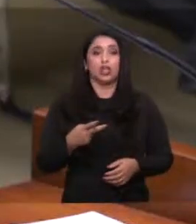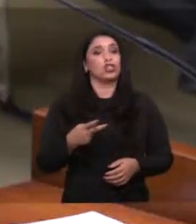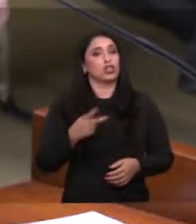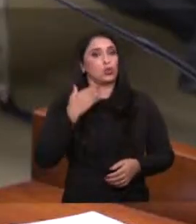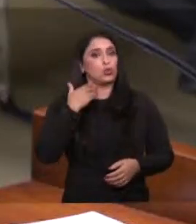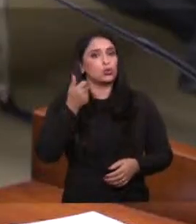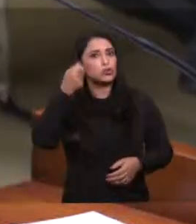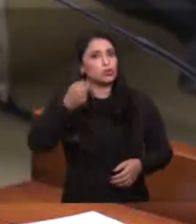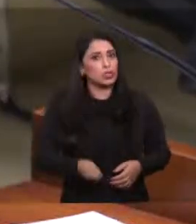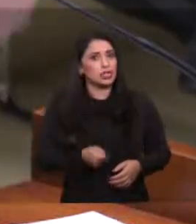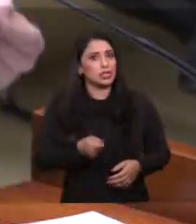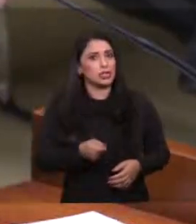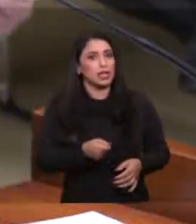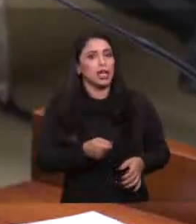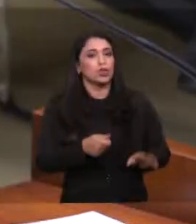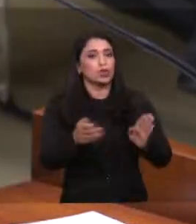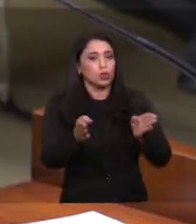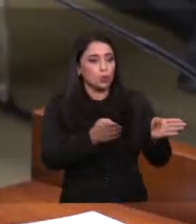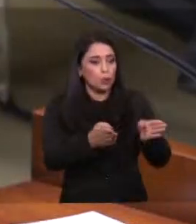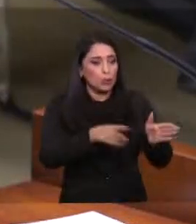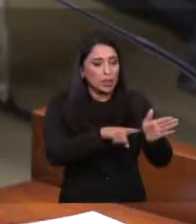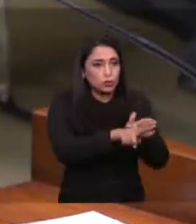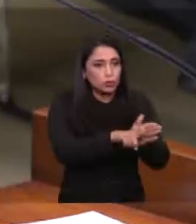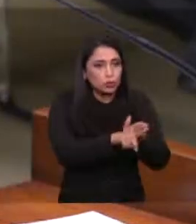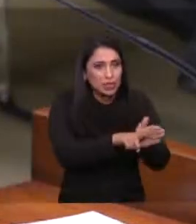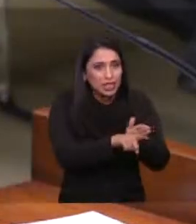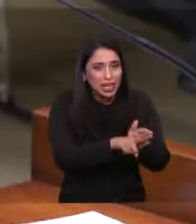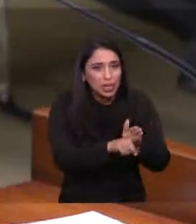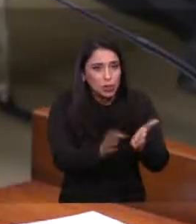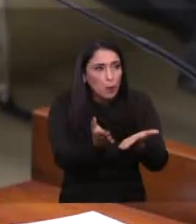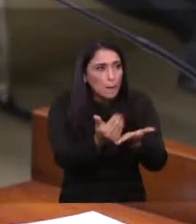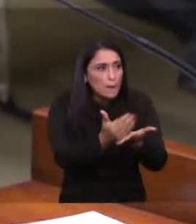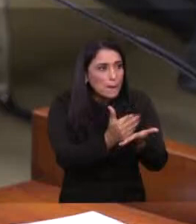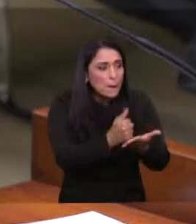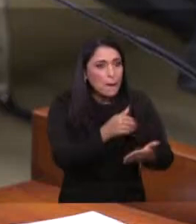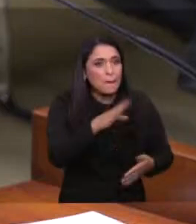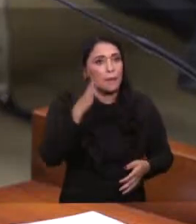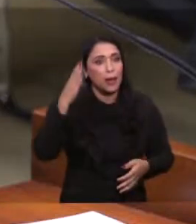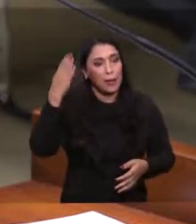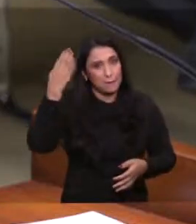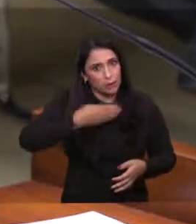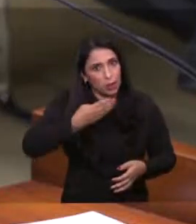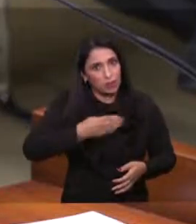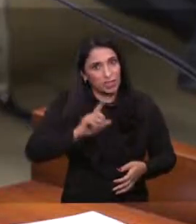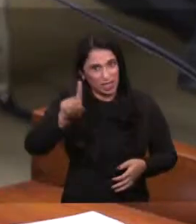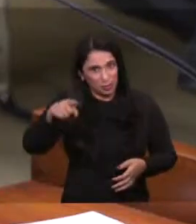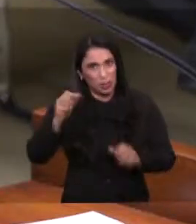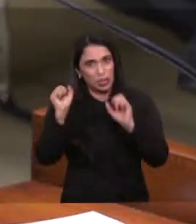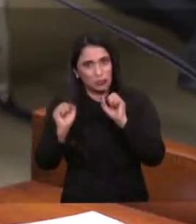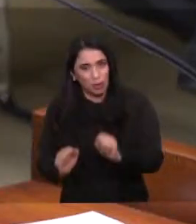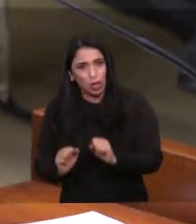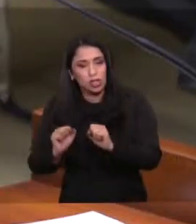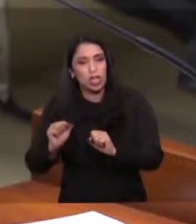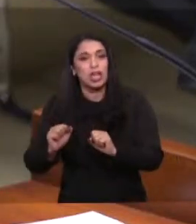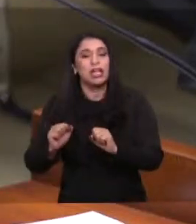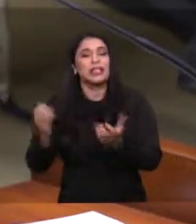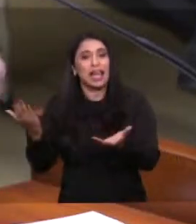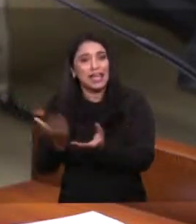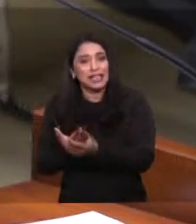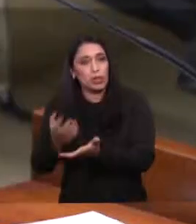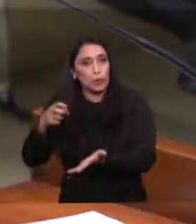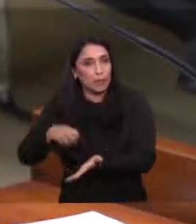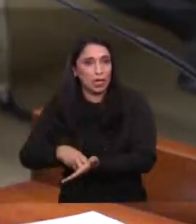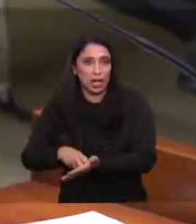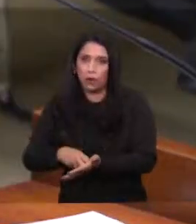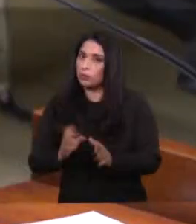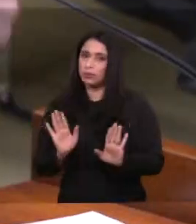do inquérito em mera colheita de provas seria parcial para atuar na ação penal é o mesmo que dizer que